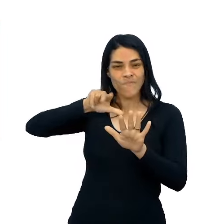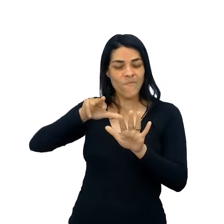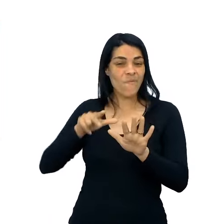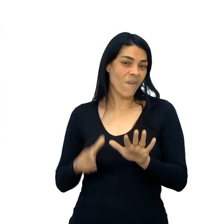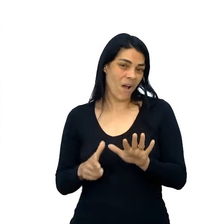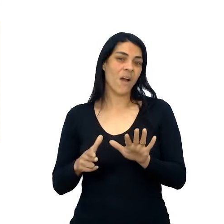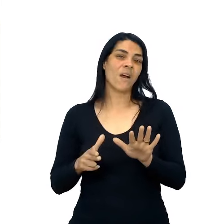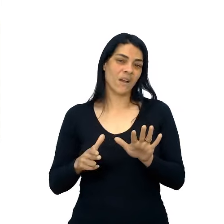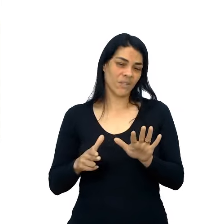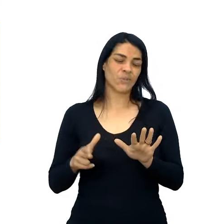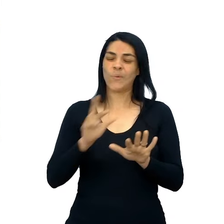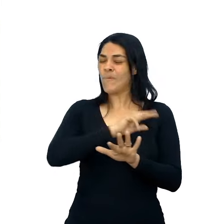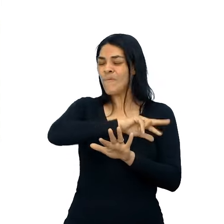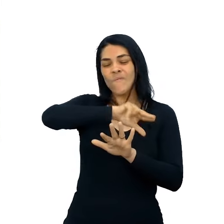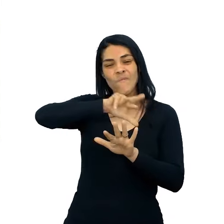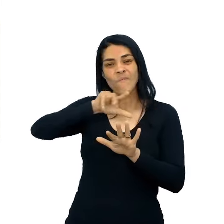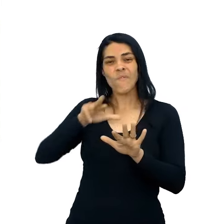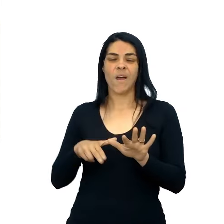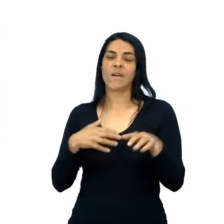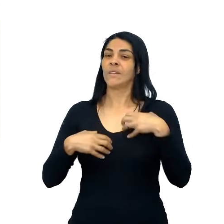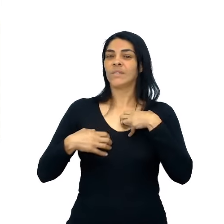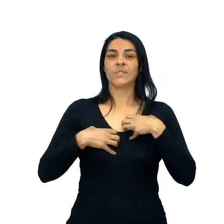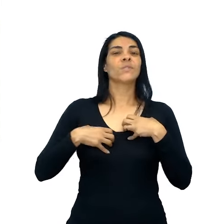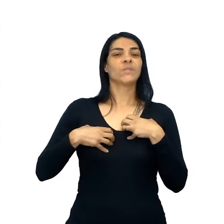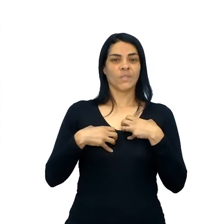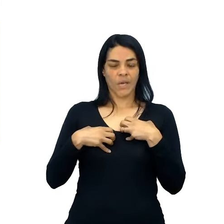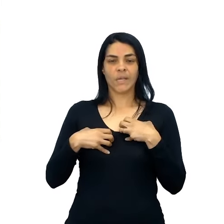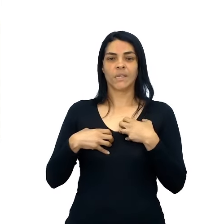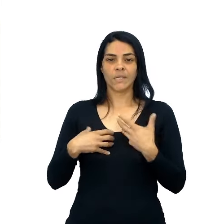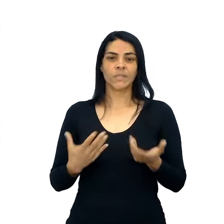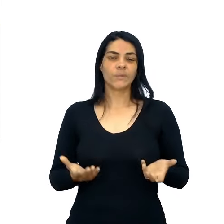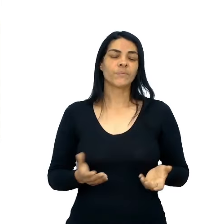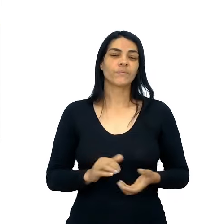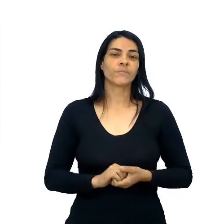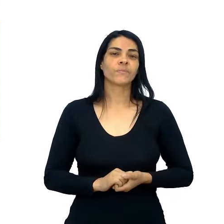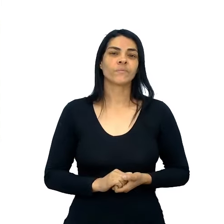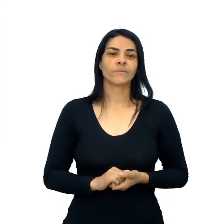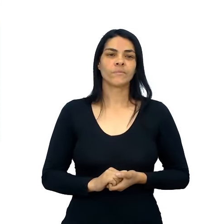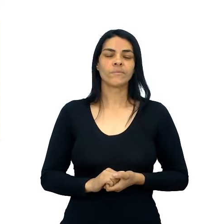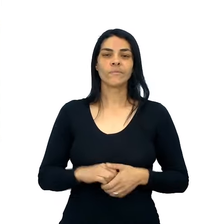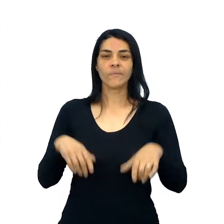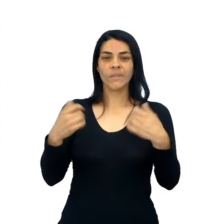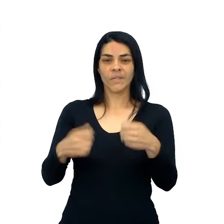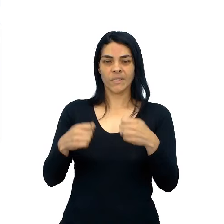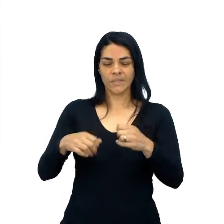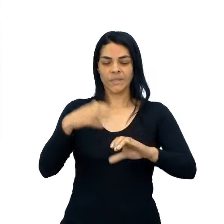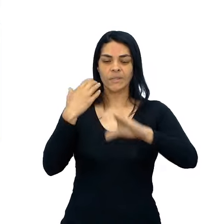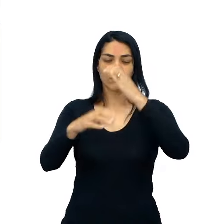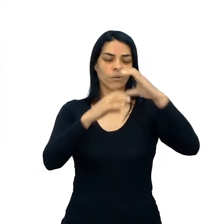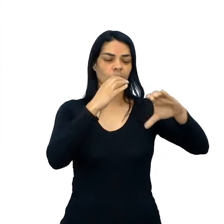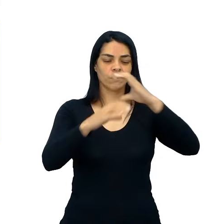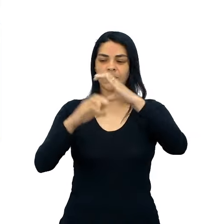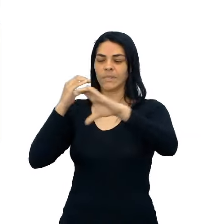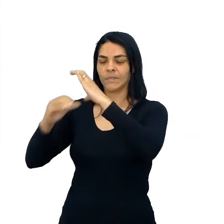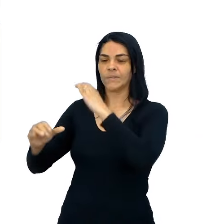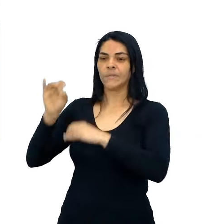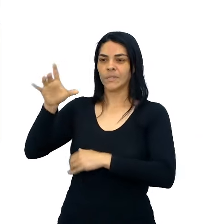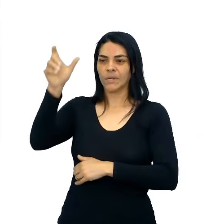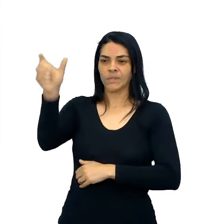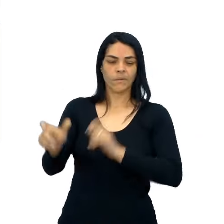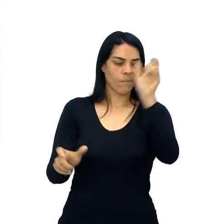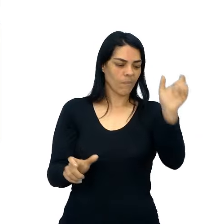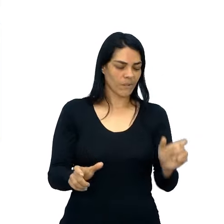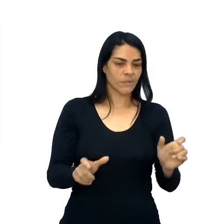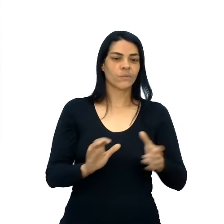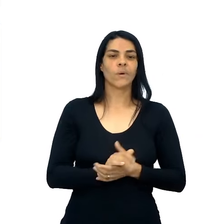variadas finalidades, com variadas intencionalidades, mediante as necessidades comunicativas, não é verdade?